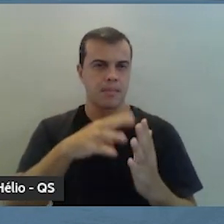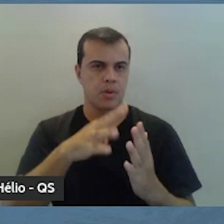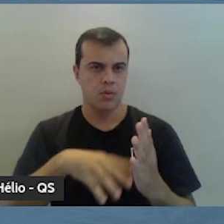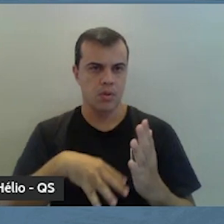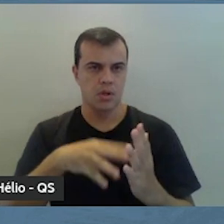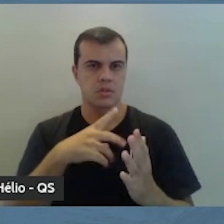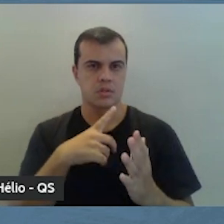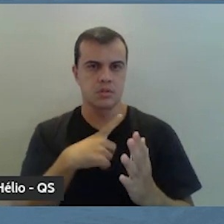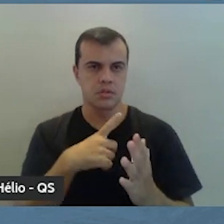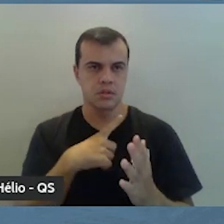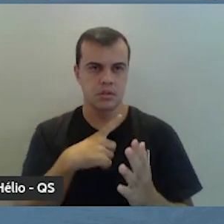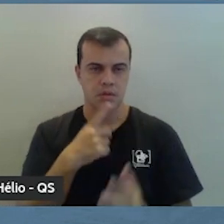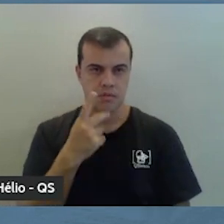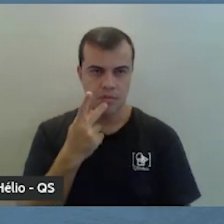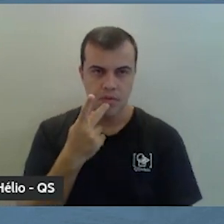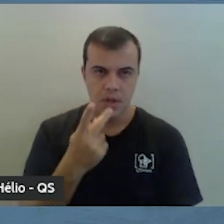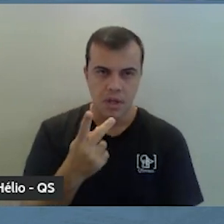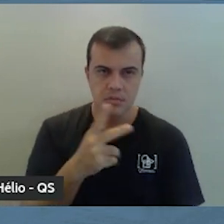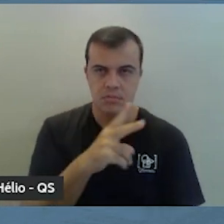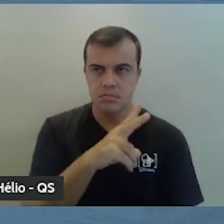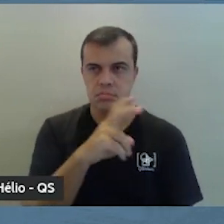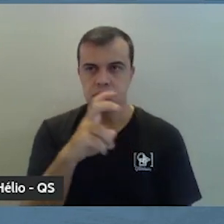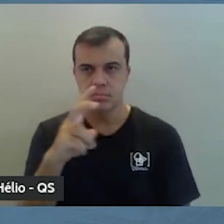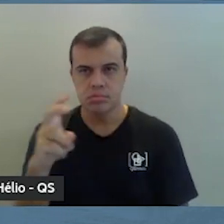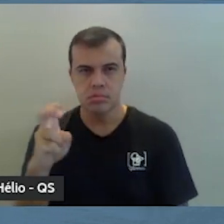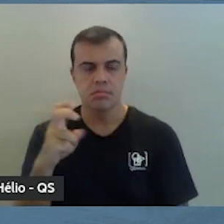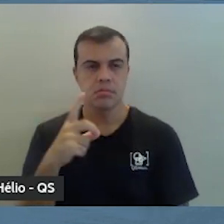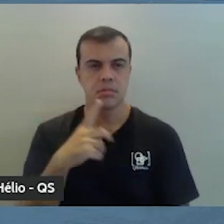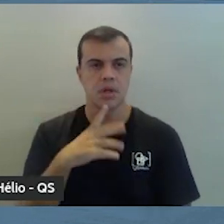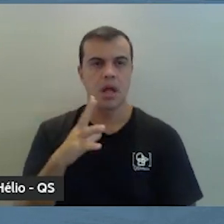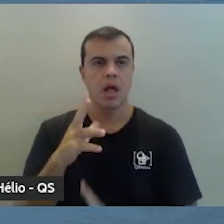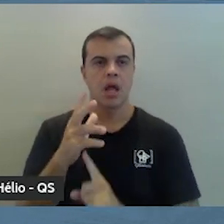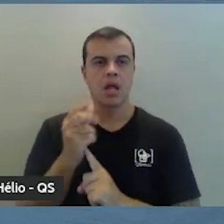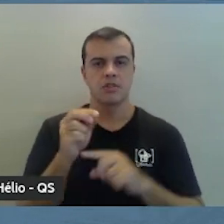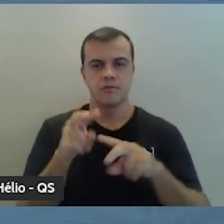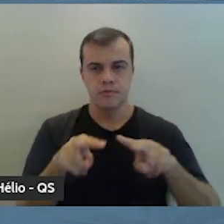chama, que são as classificações, né, das artes visuais,